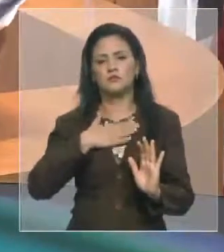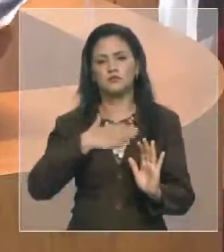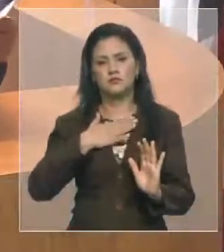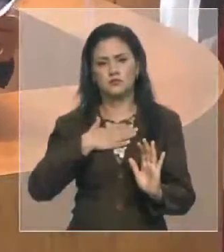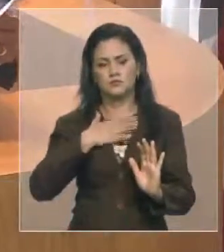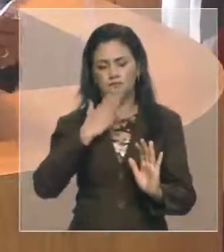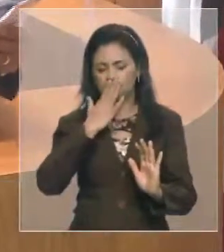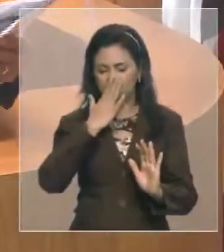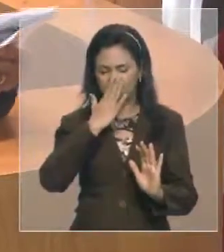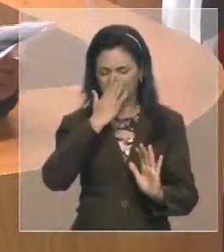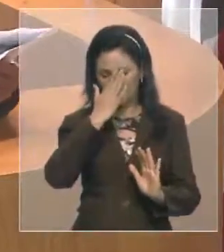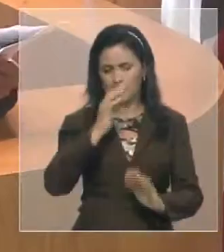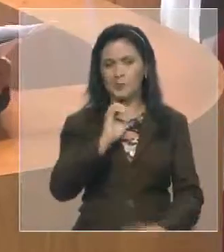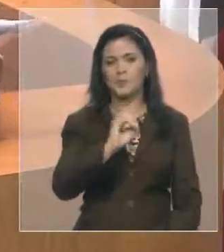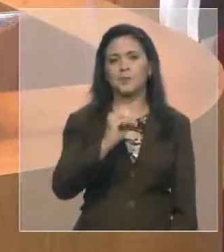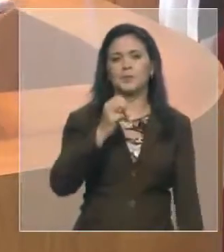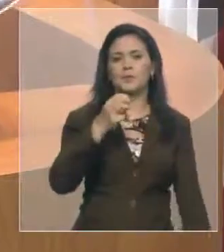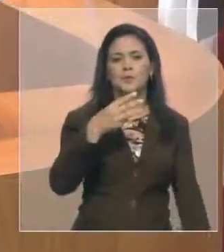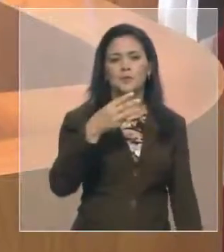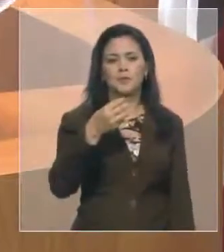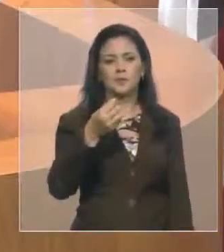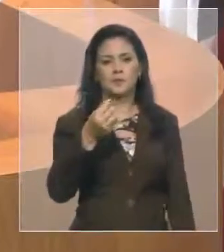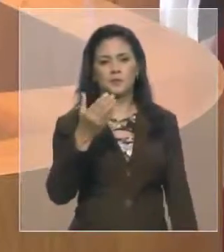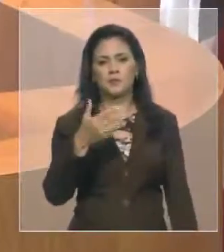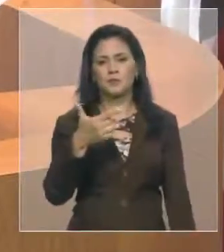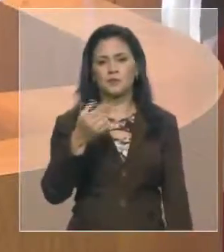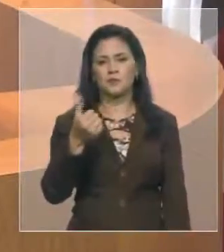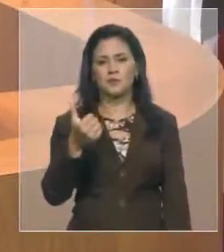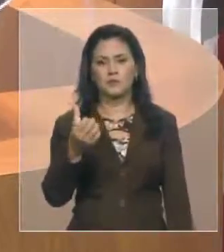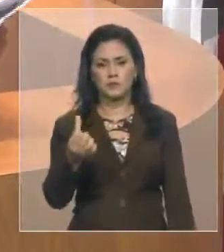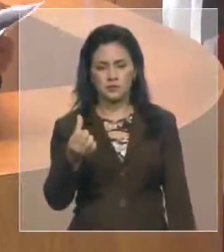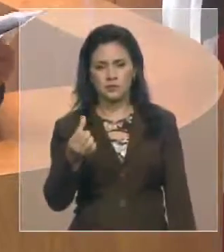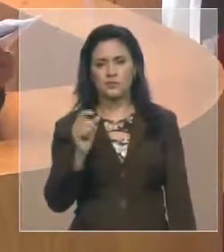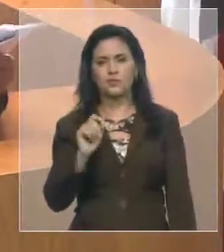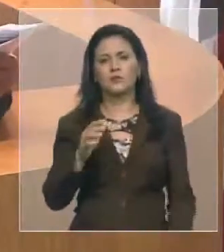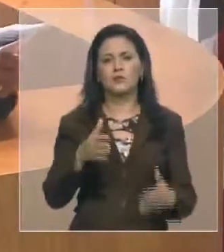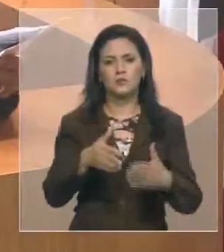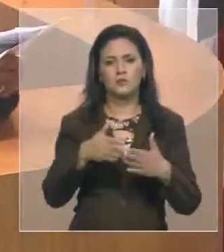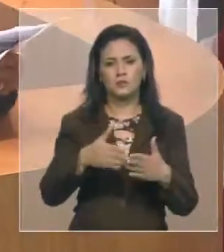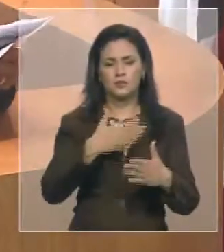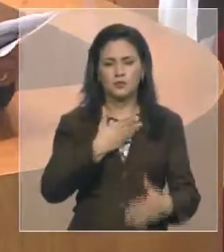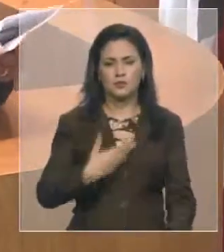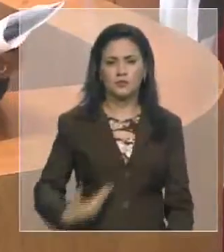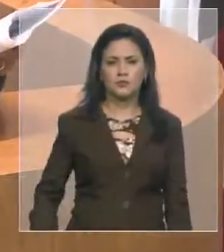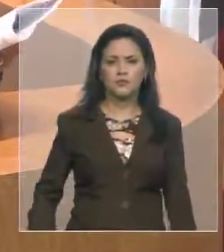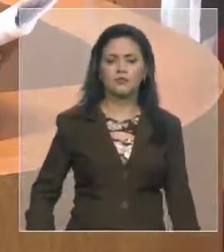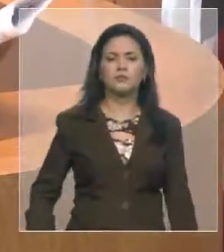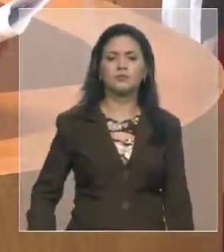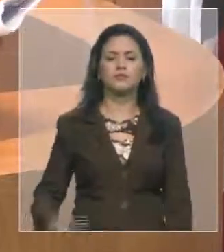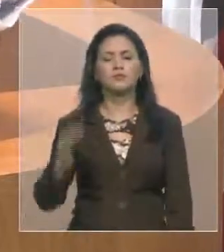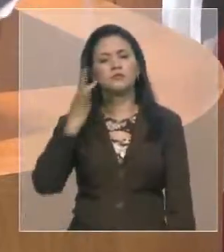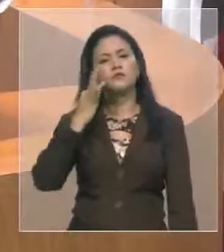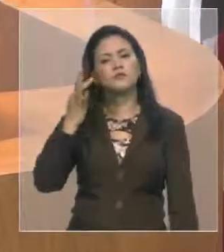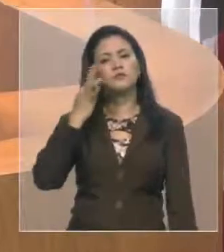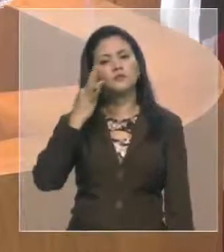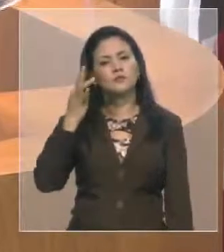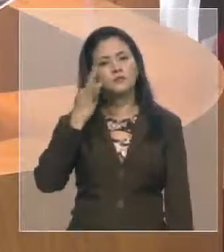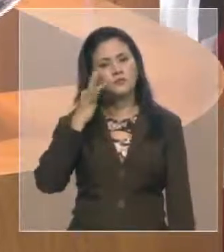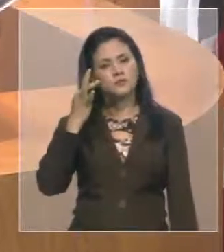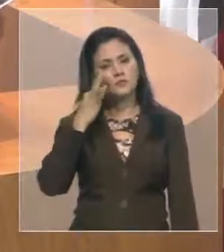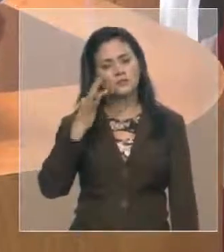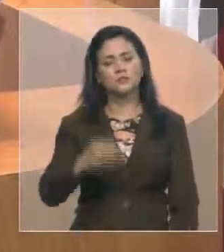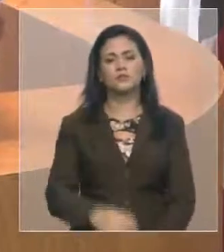indicação 036/2016, que solicita ao governador do estado do Maranhão, senhor Flávio